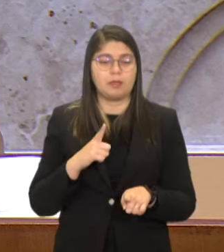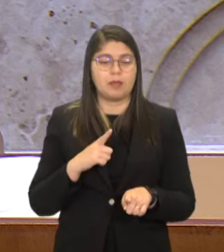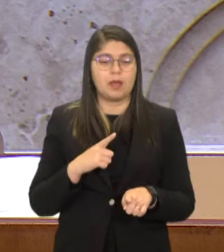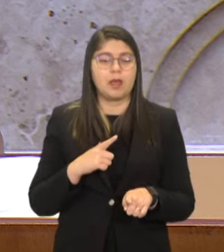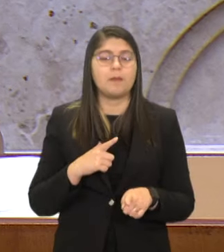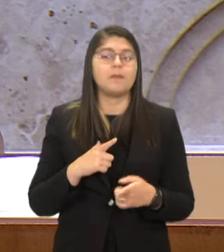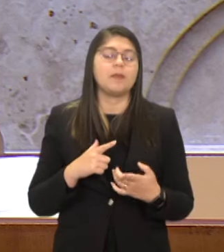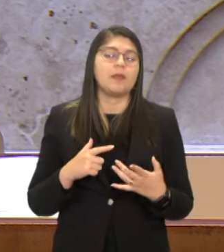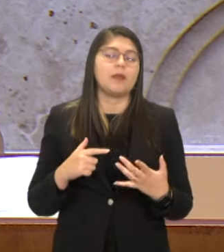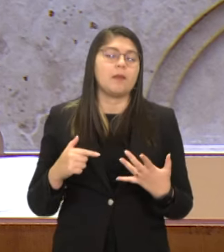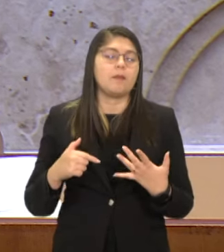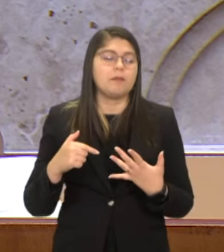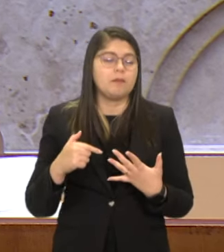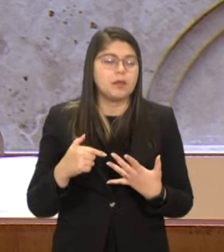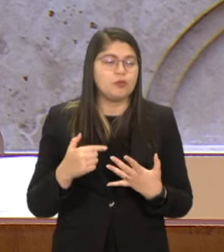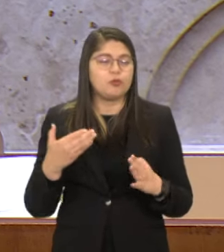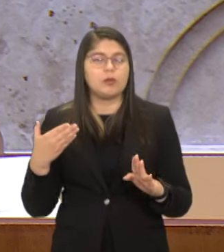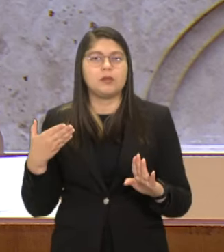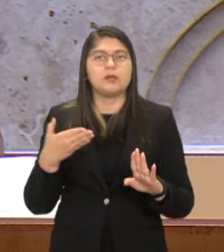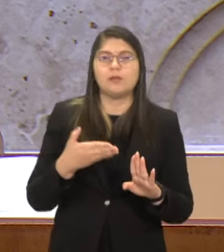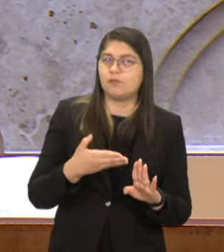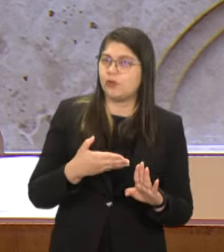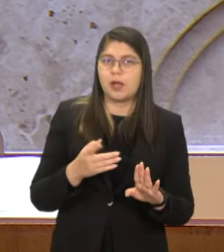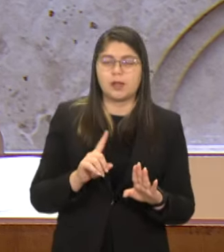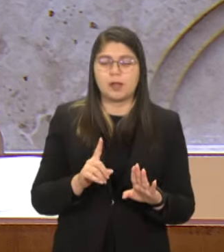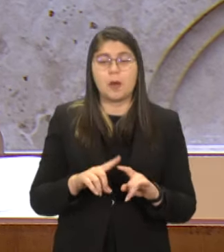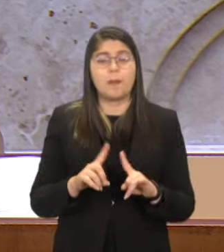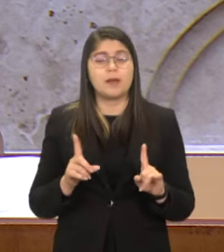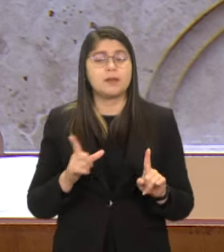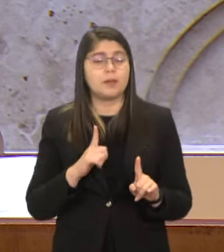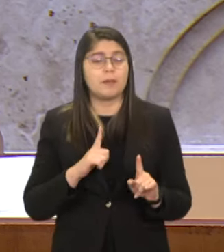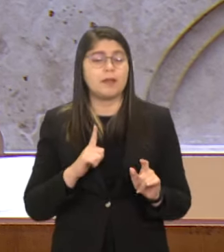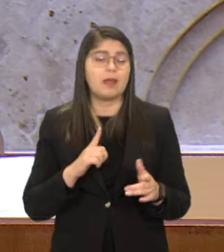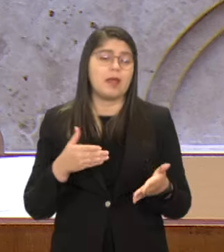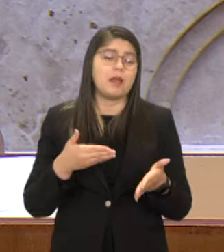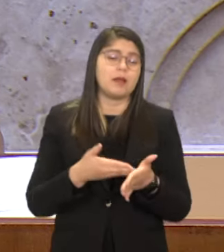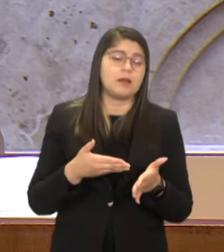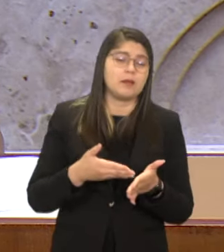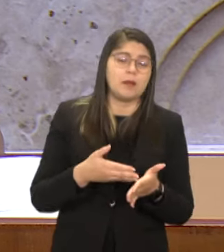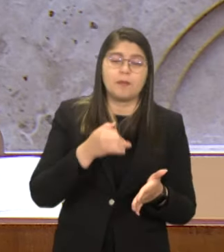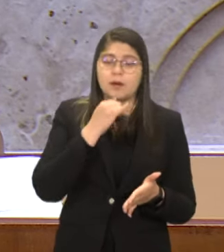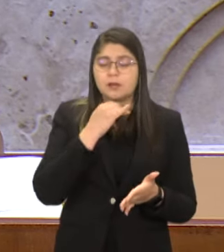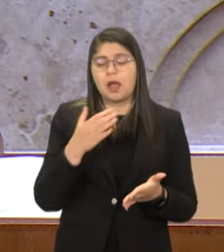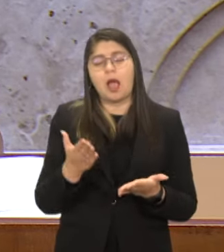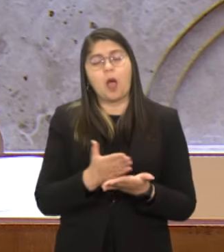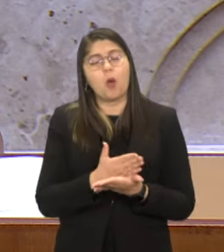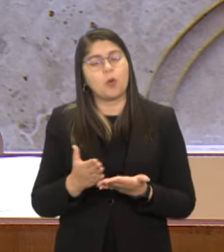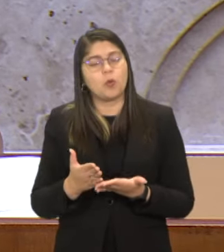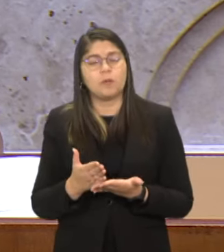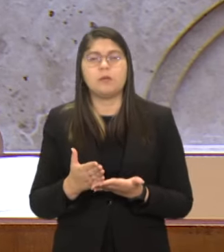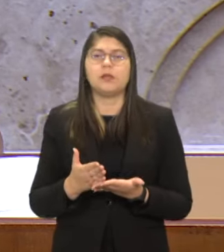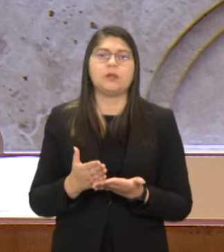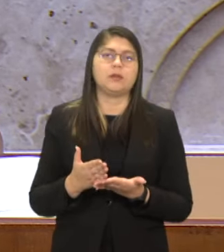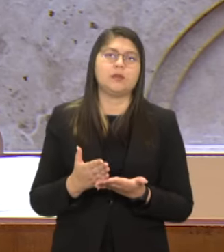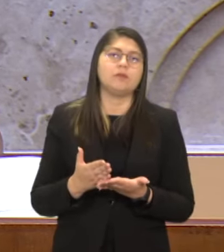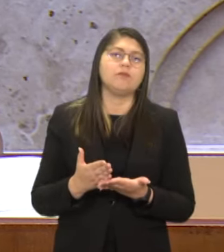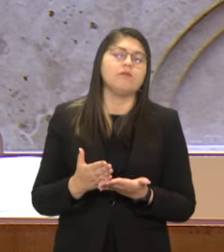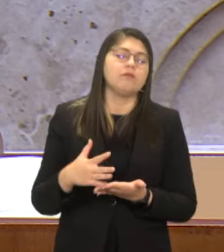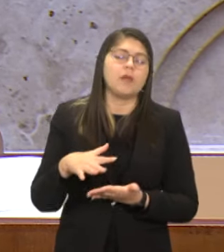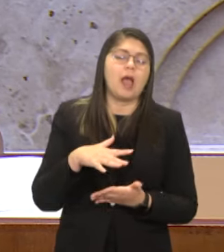medidas indiretas, as quais compreendem, dentre outras, a restrição ao exercício de certas atividades ou a frequência